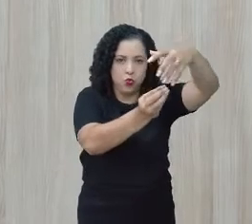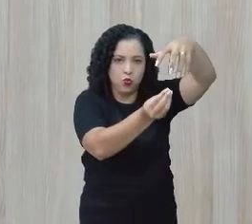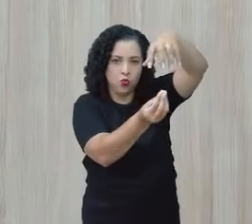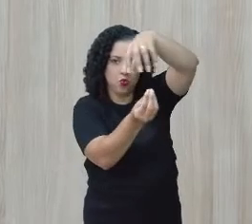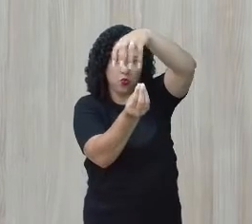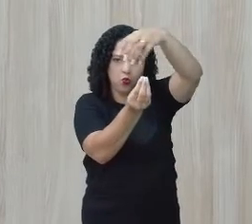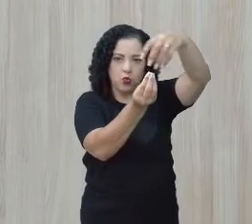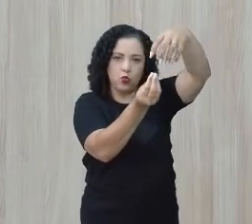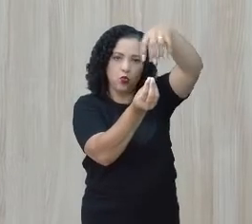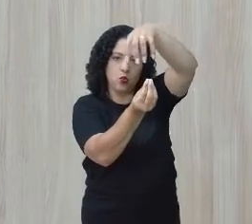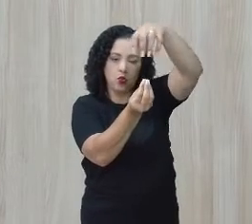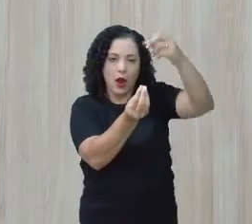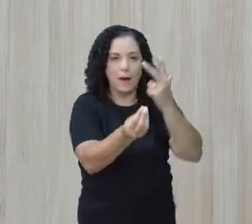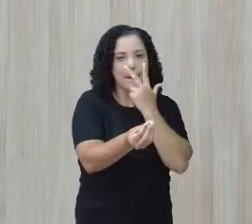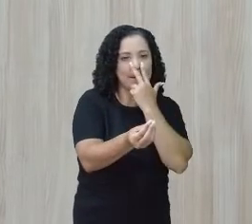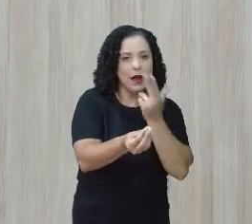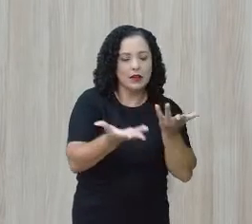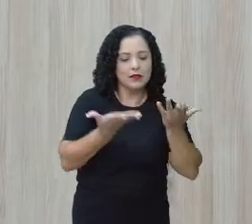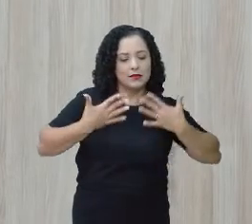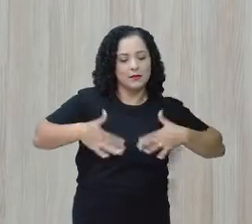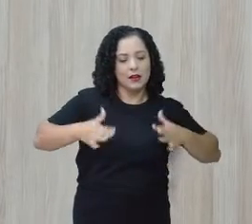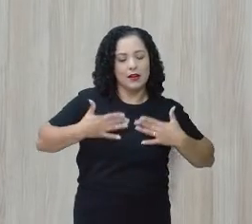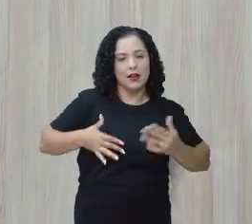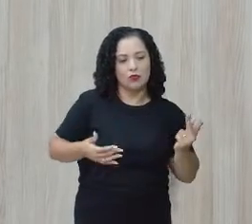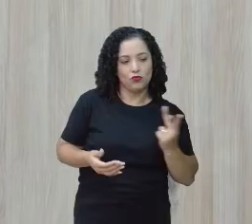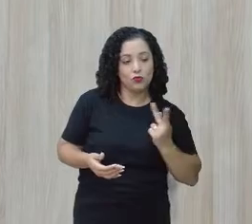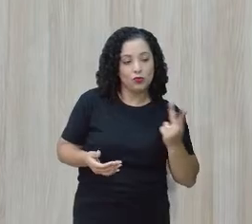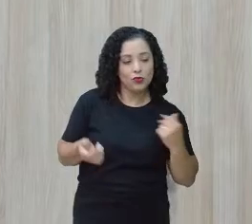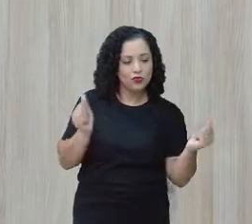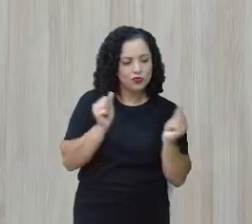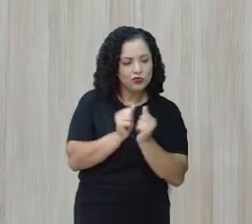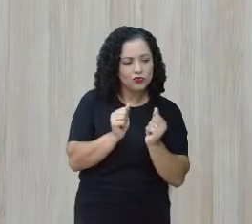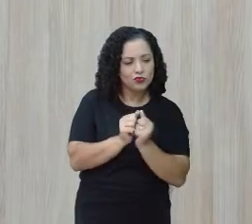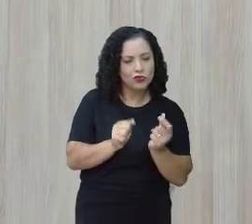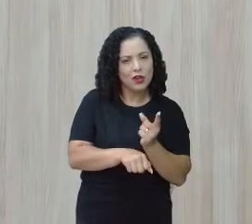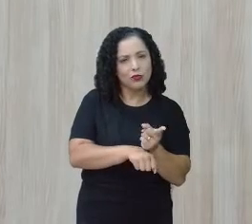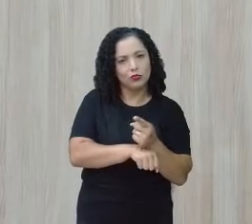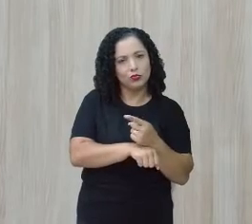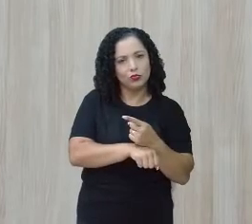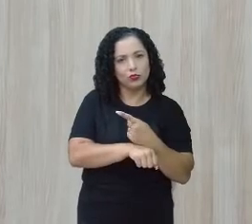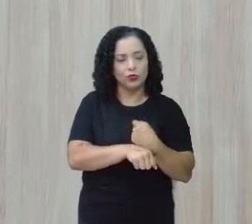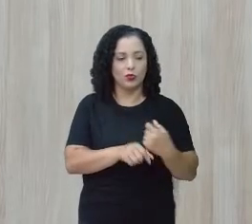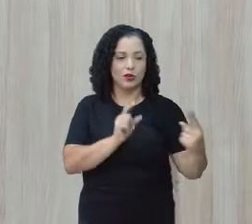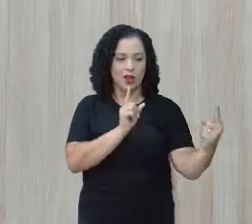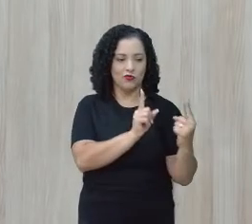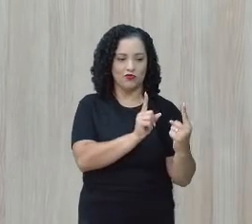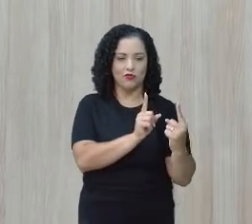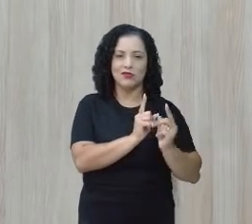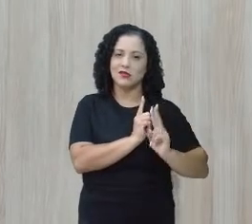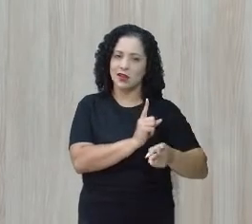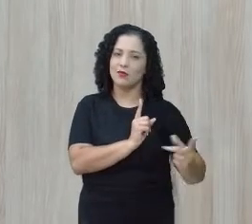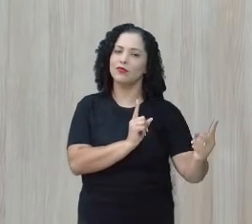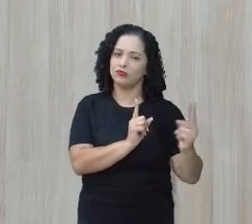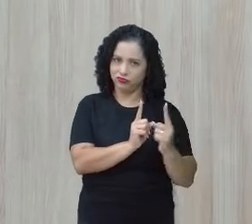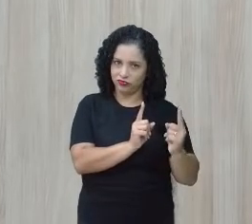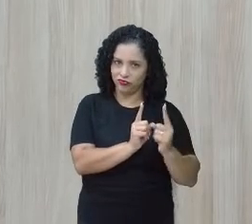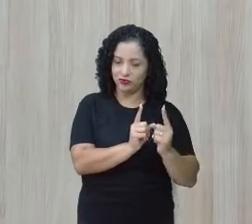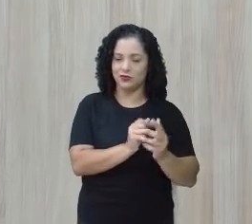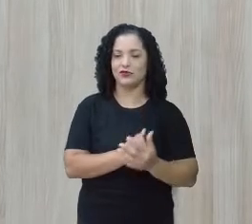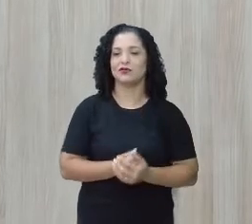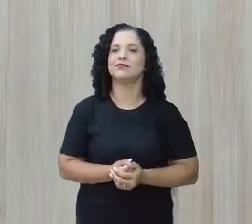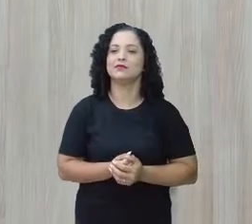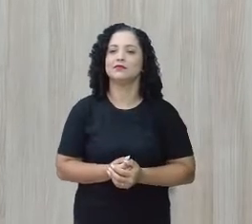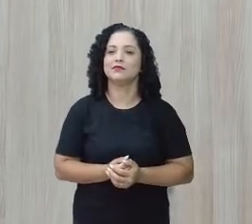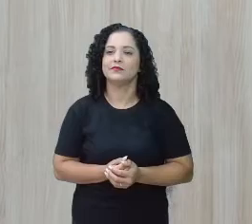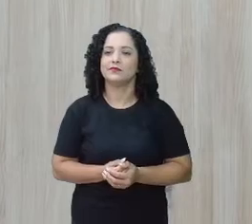encontram-se em repouso. Por quê? Porque elas estão juntinhas e o tempo vai passando e elas não se deslocam, elas não estão mudando de lugar. Então, eu